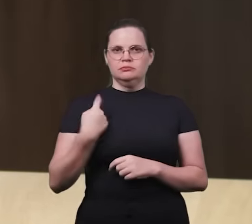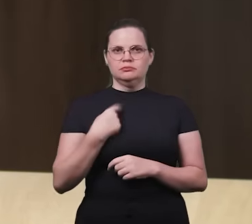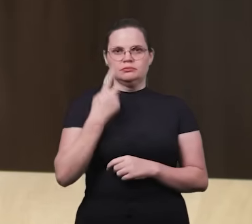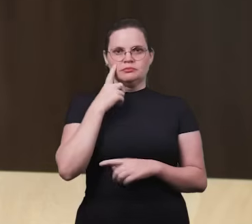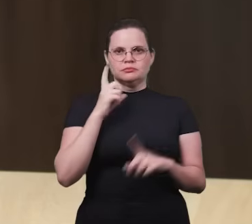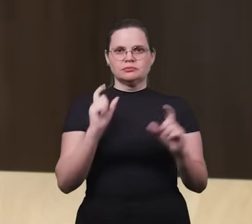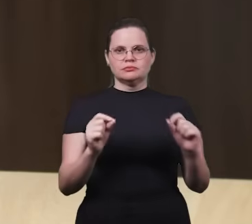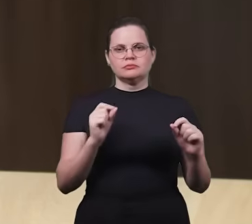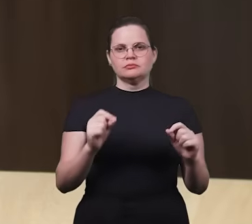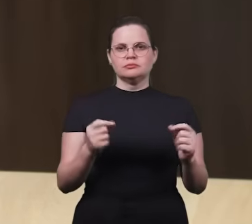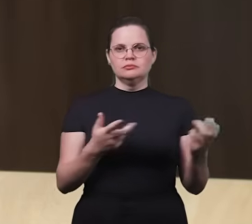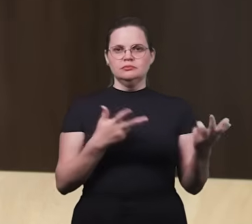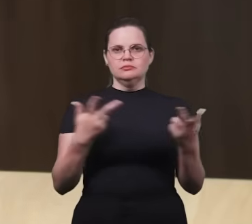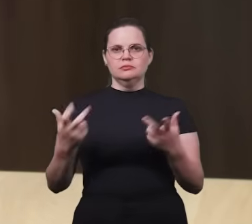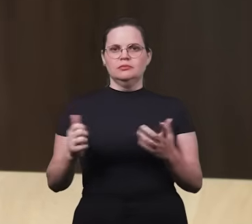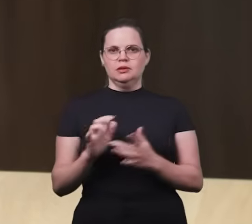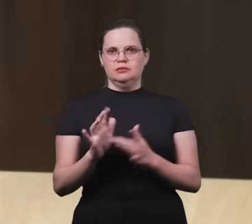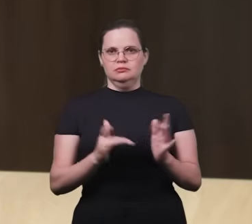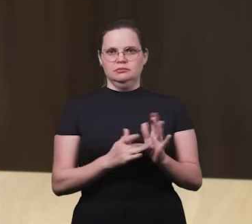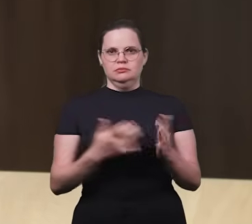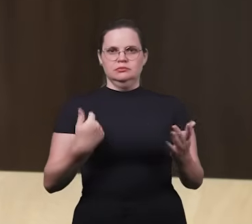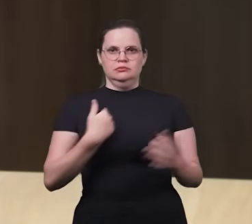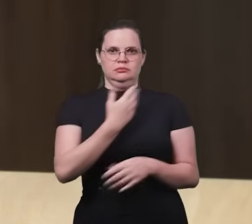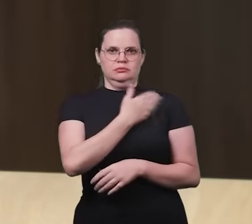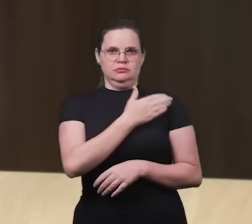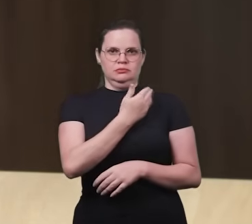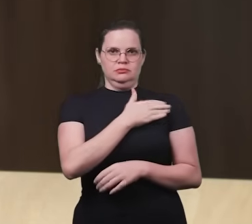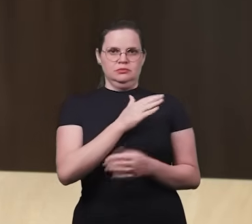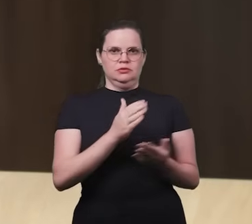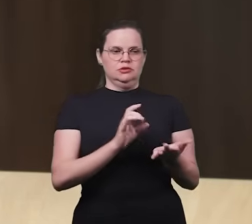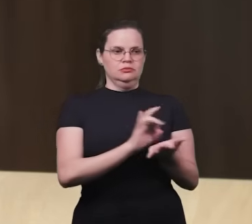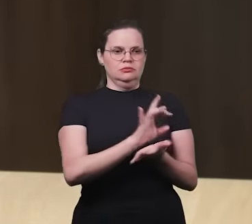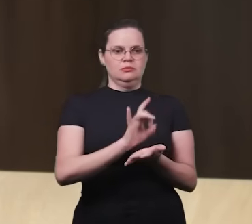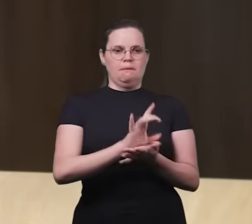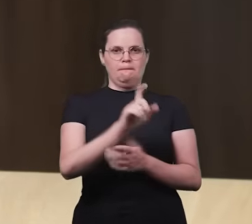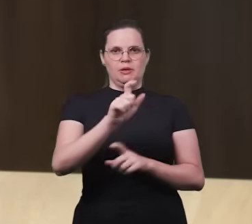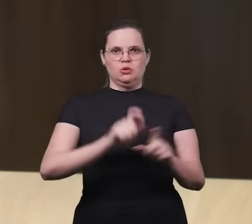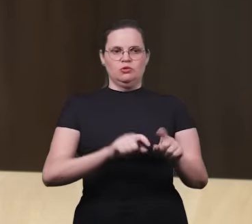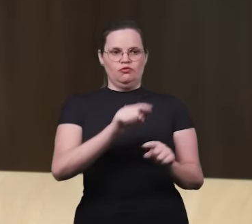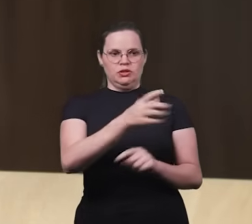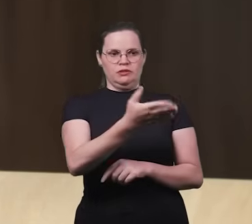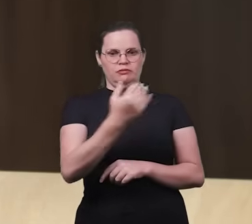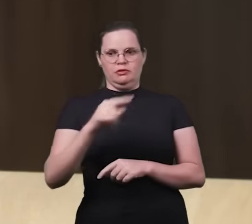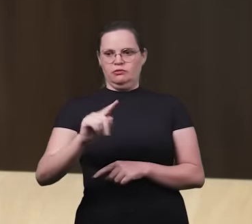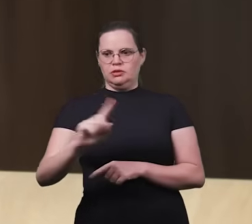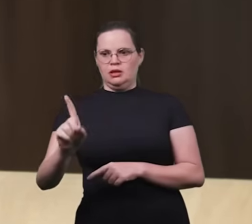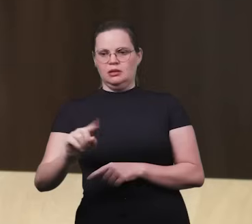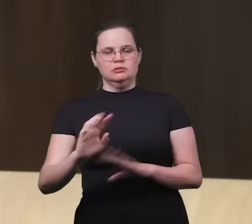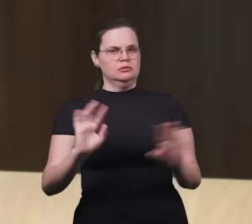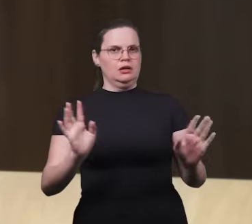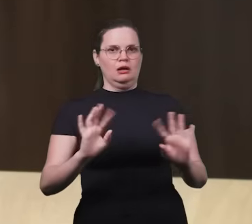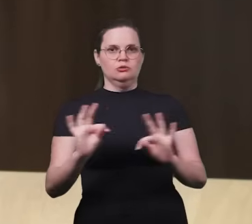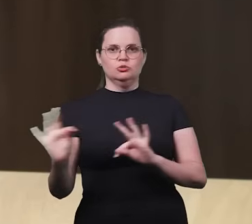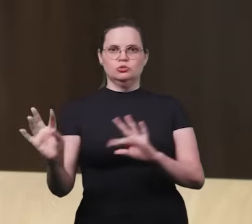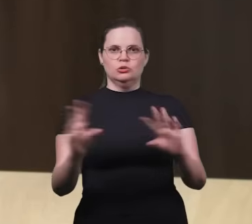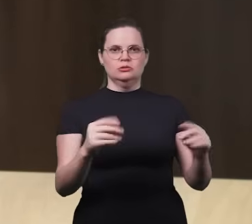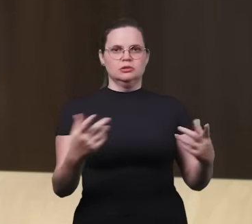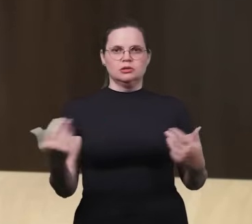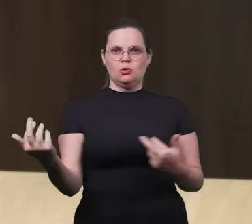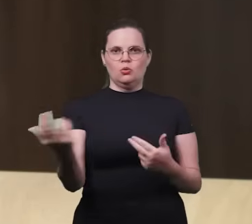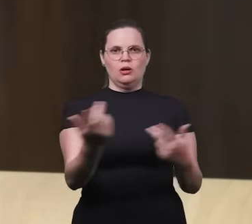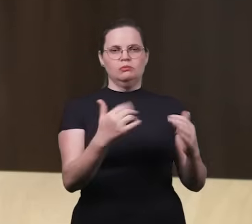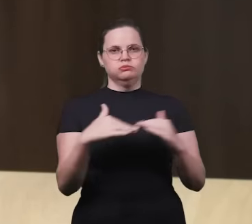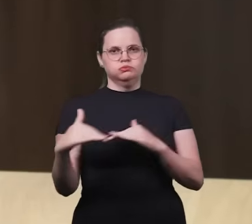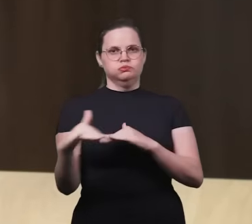que Jesus, ele não faz acepção de pessoas. O chamado de Jesus é para todos. Basta